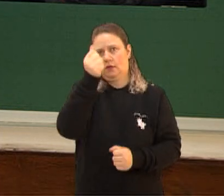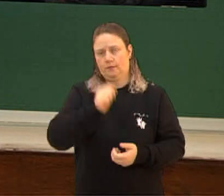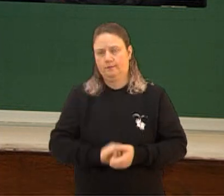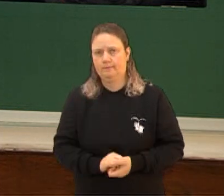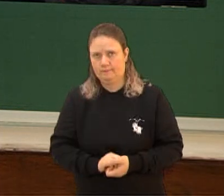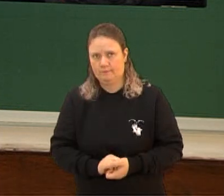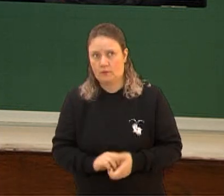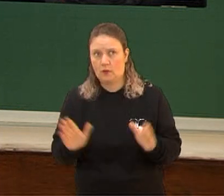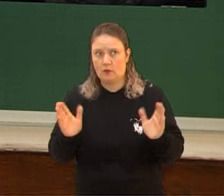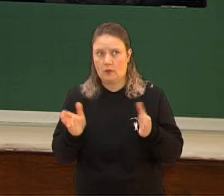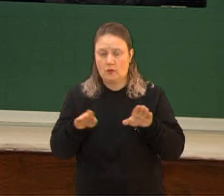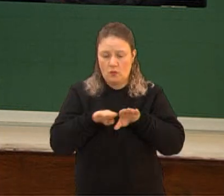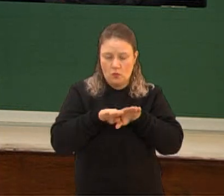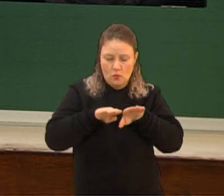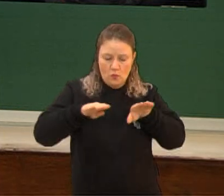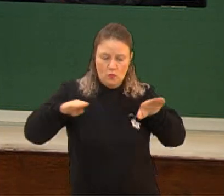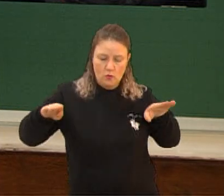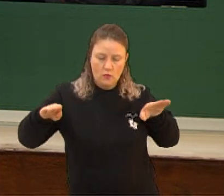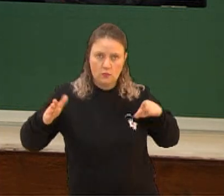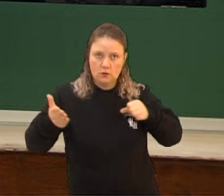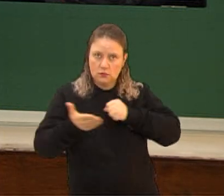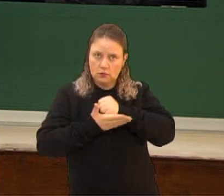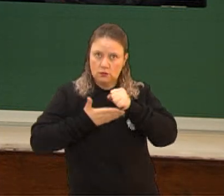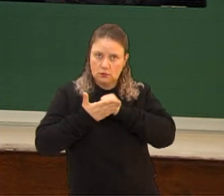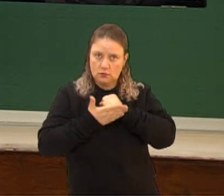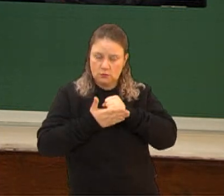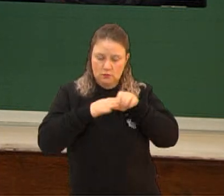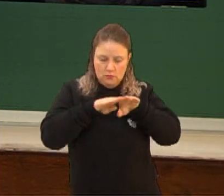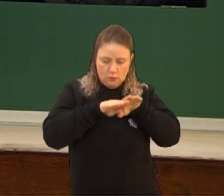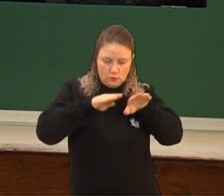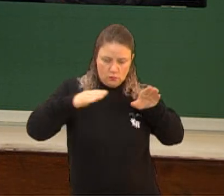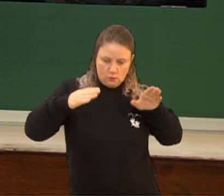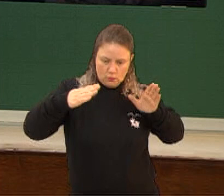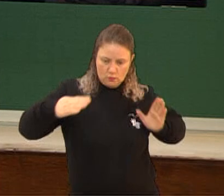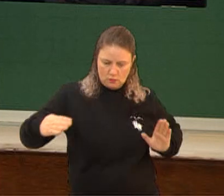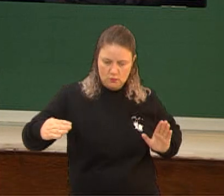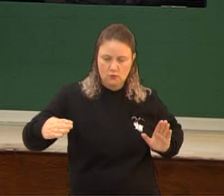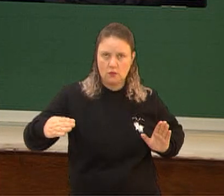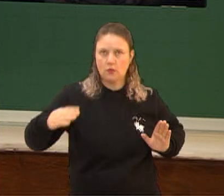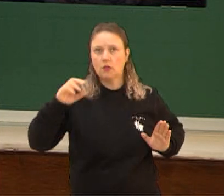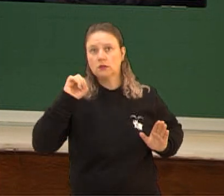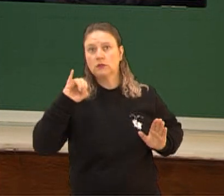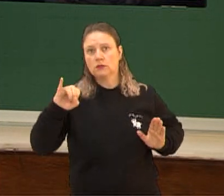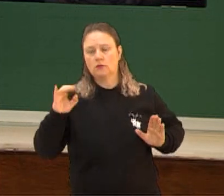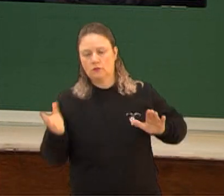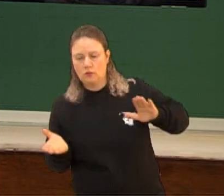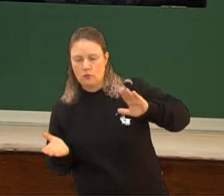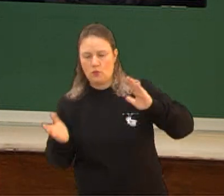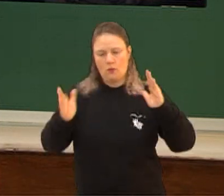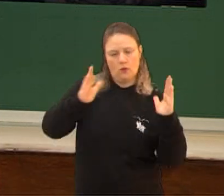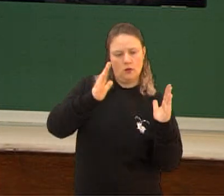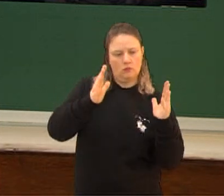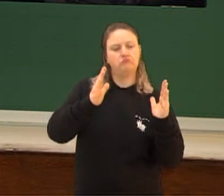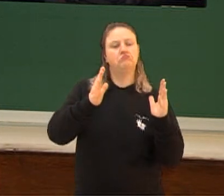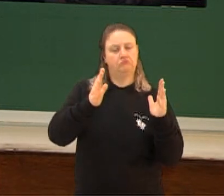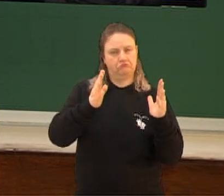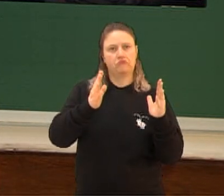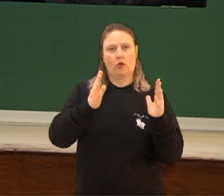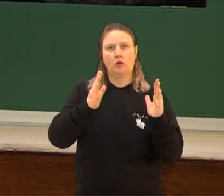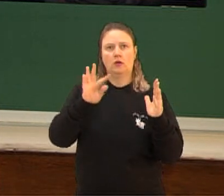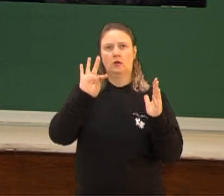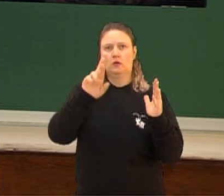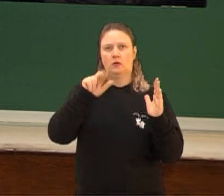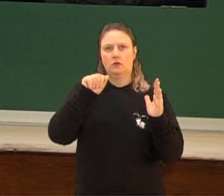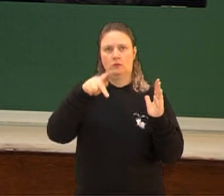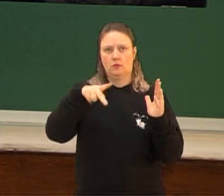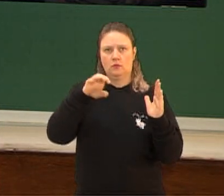dele aqui, esse prisma tem como base um trapézio, porque se você projetá-lo em pé, a base é um trapézio. Quanto você vai gastar? Tem